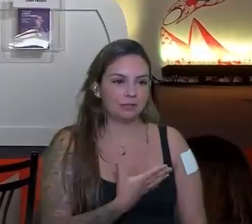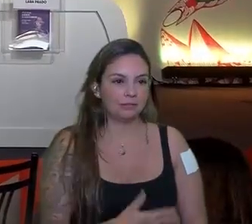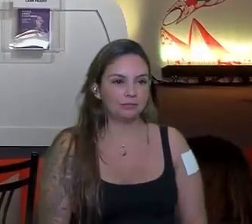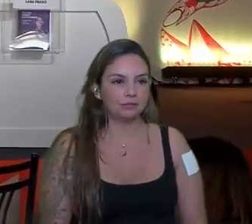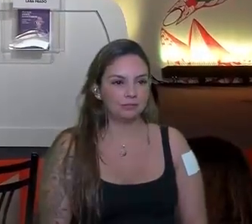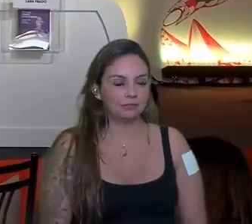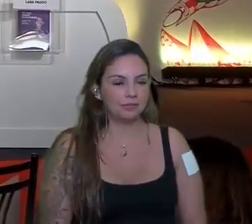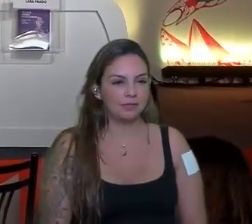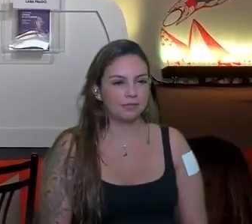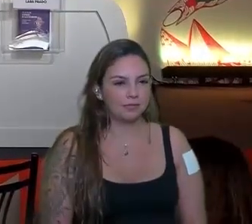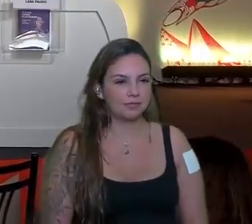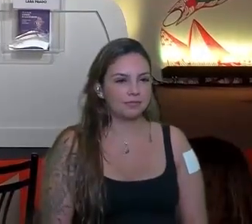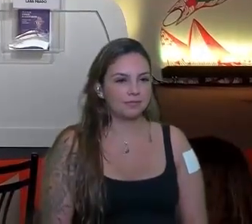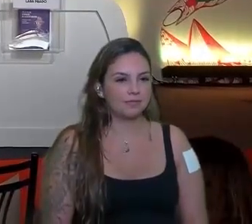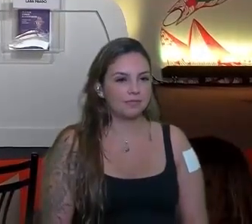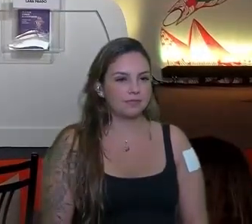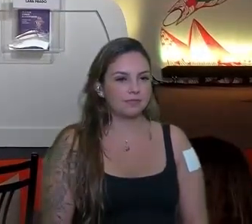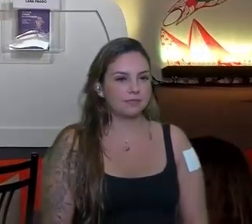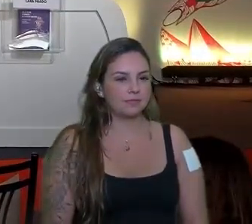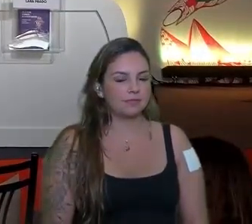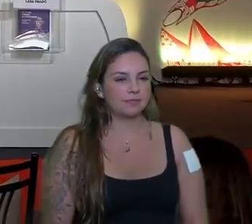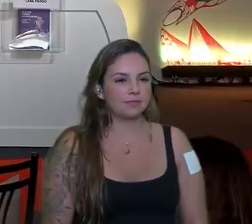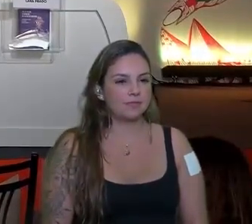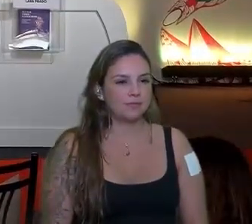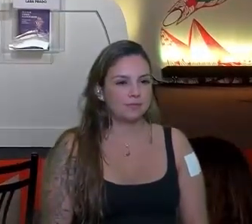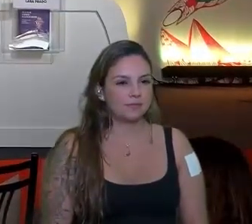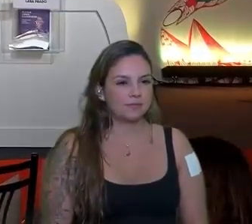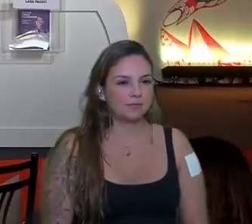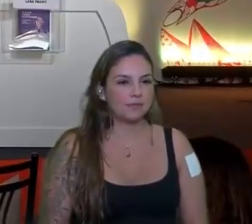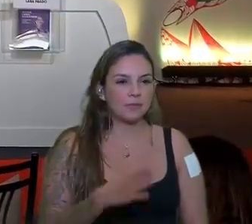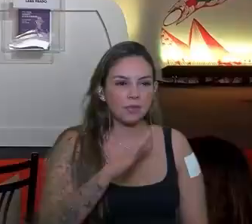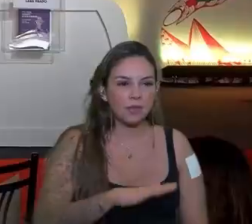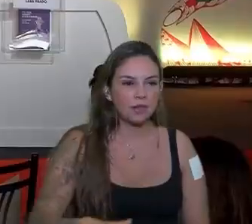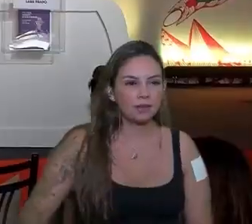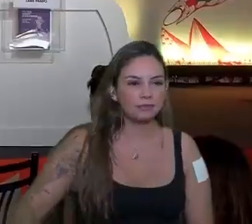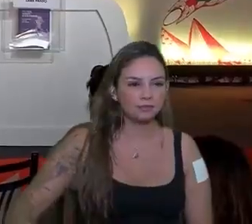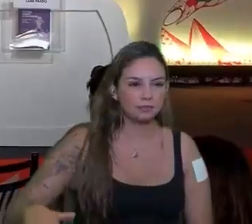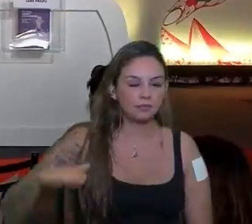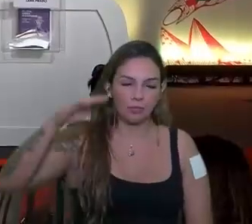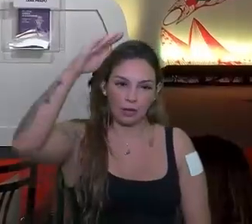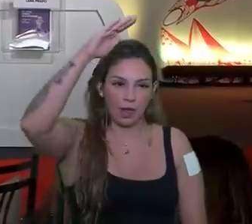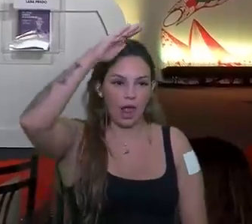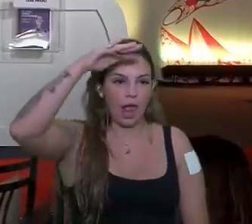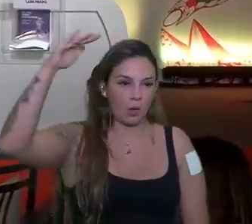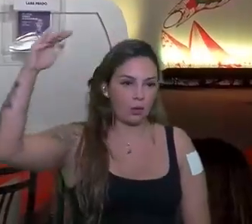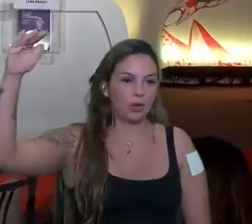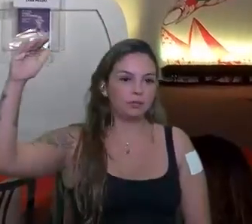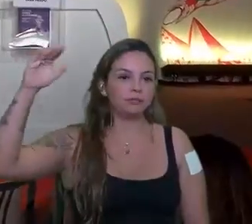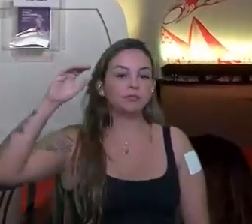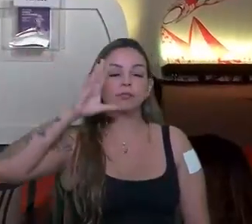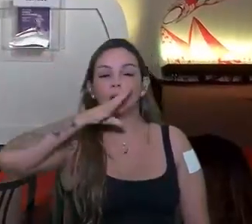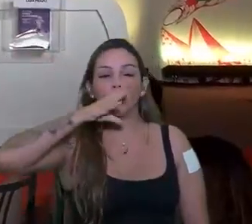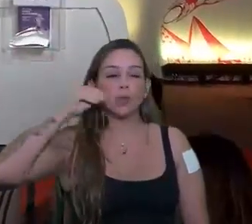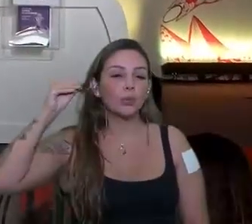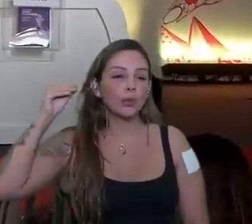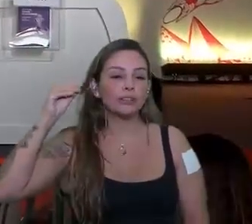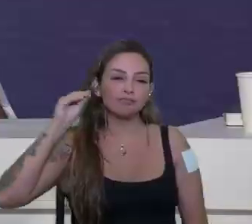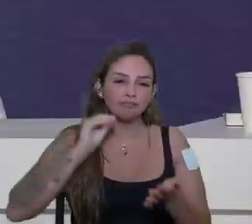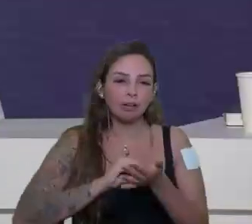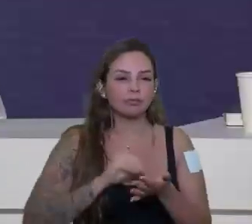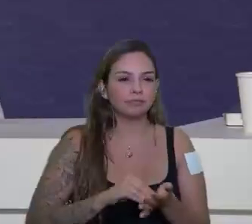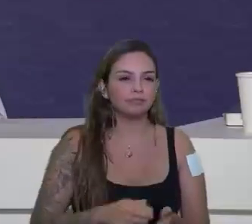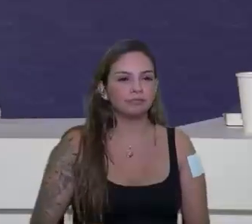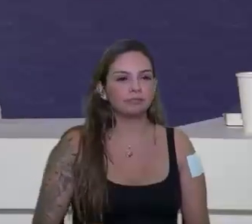escuro. À direita, há um banner grande em tons de roxo, verde, laranja, onde se lê literatura, encruzilhada